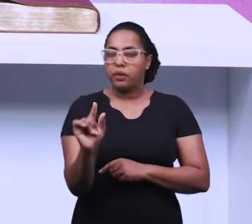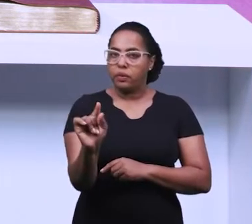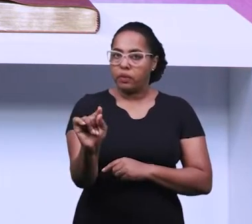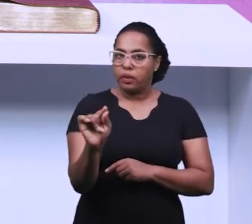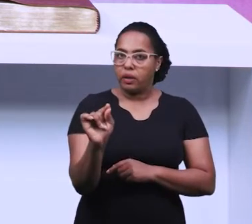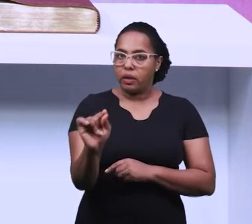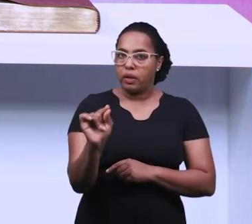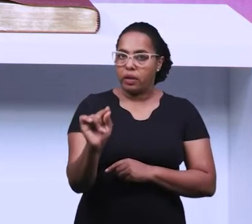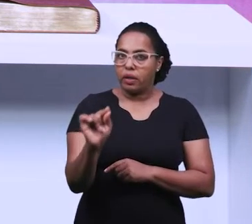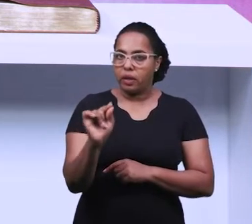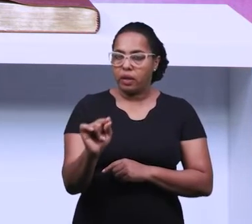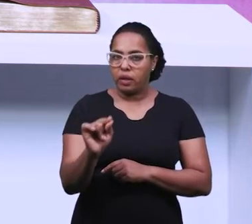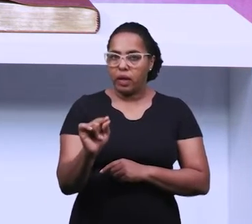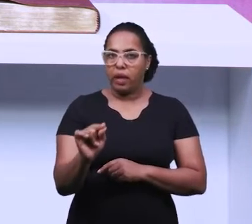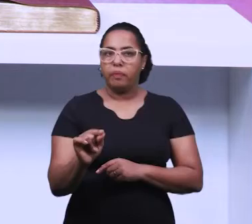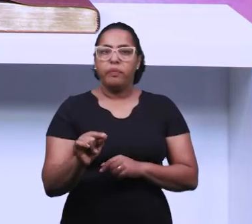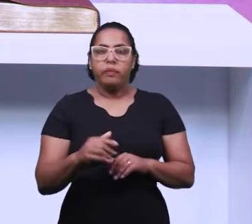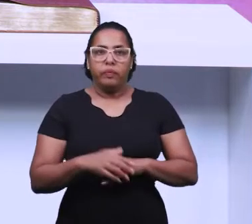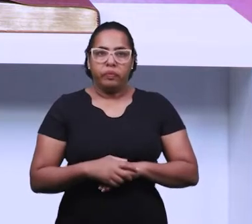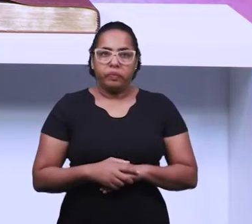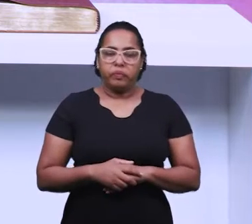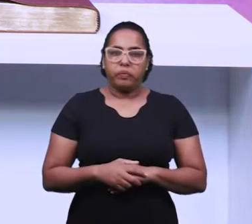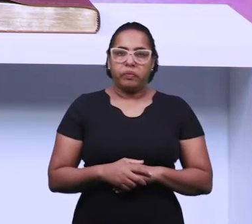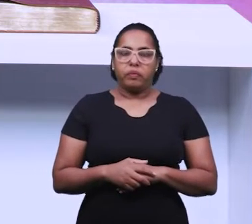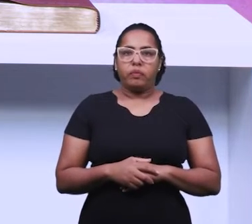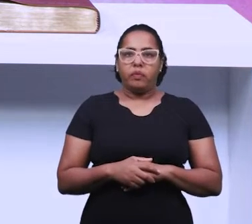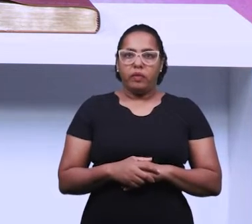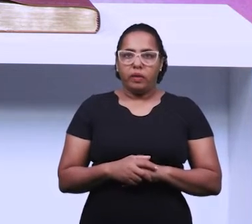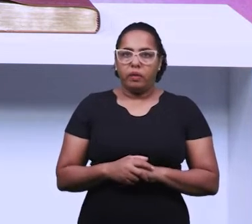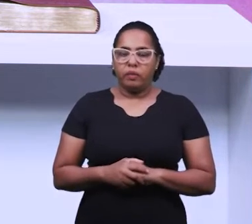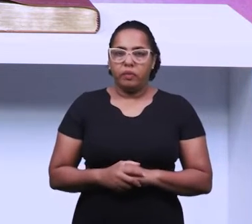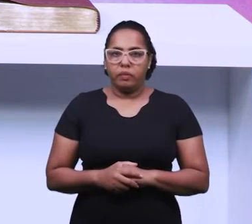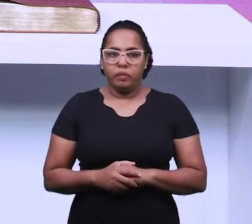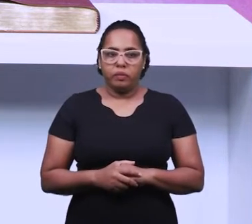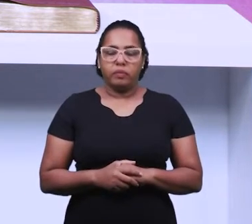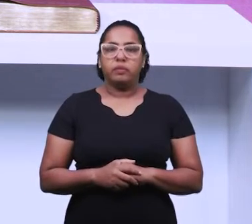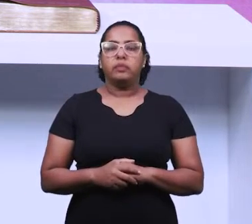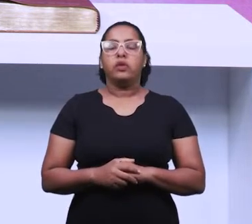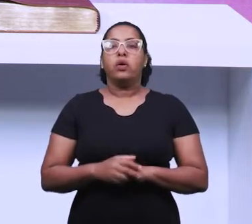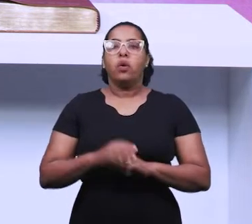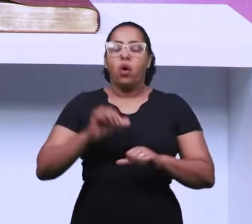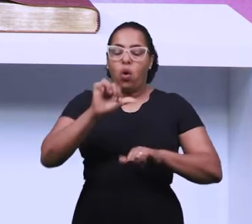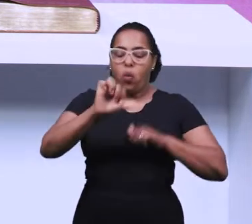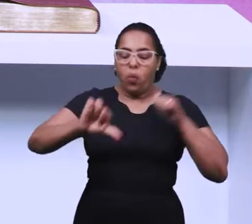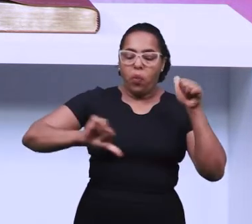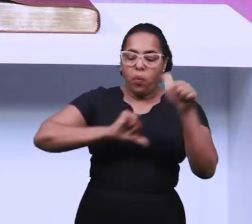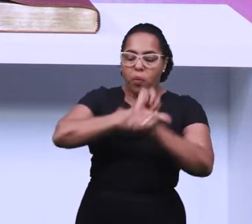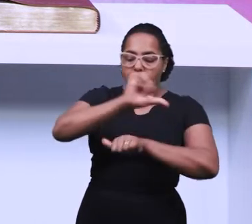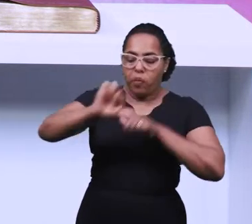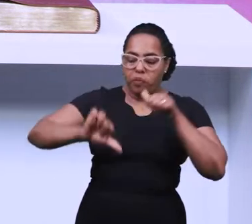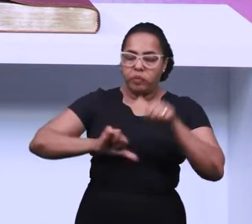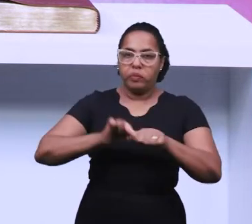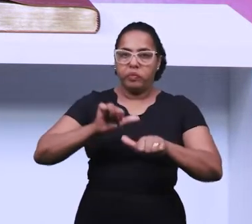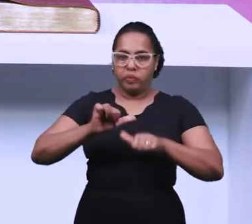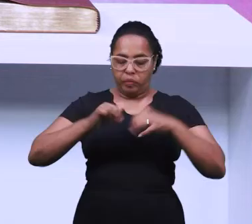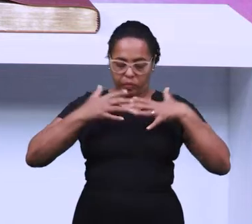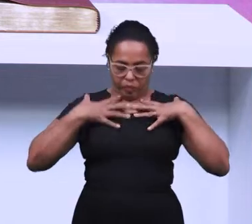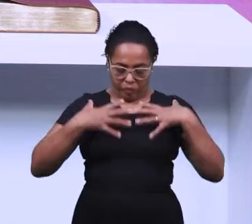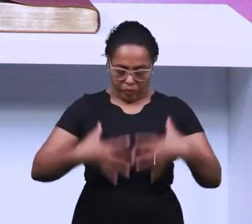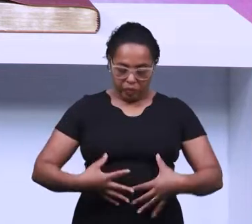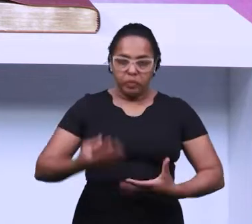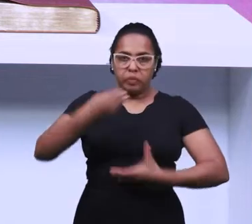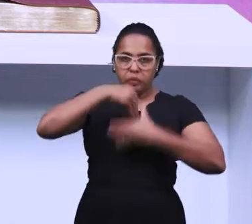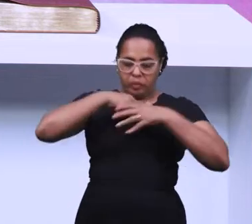entender a senescência. O que é essa palavra senescência? Quando nós